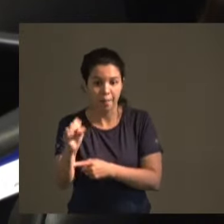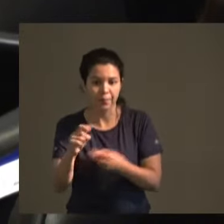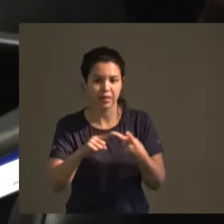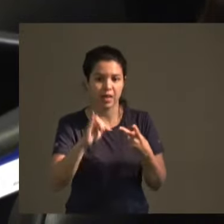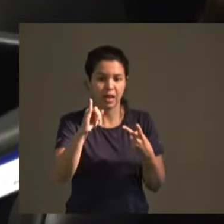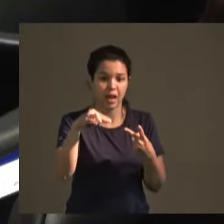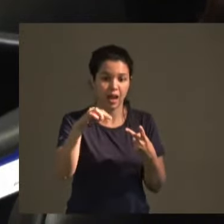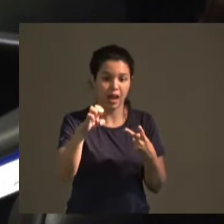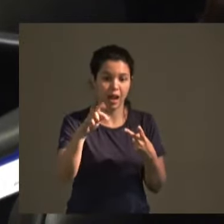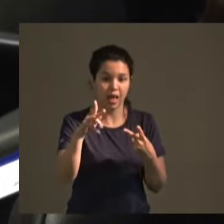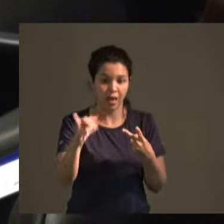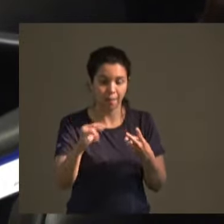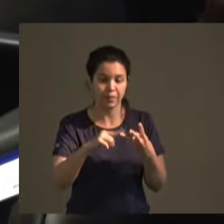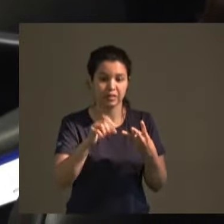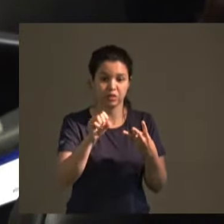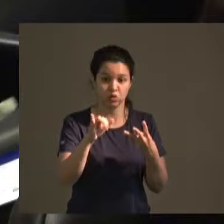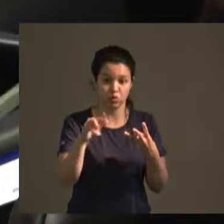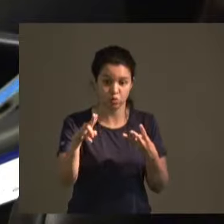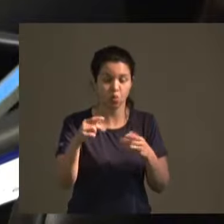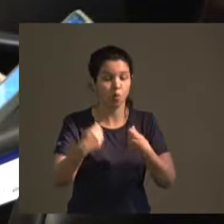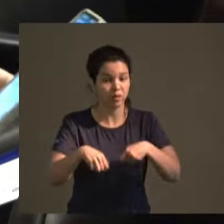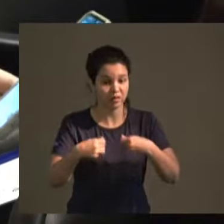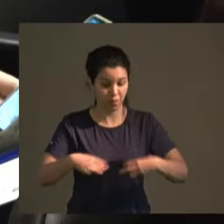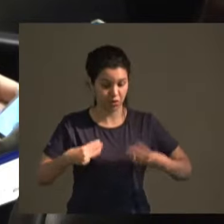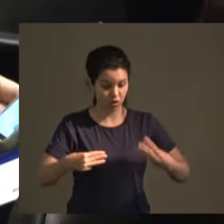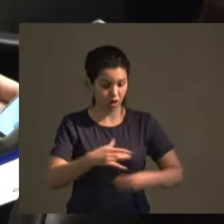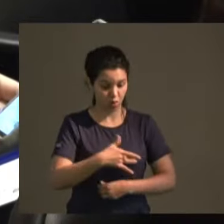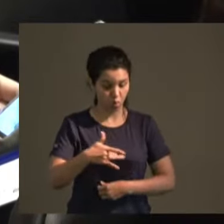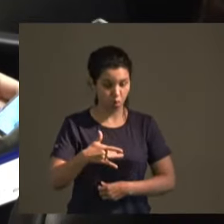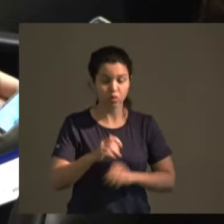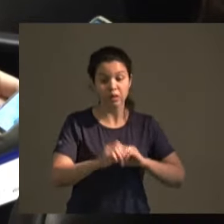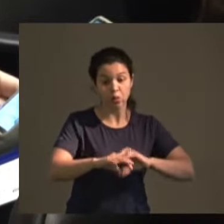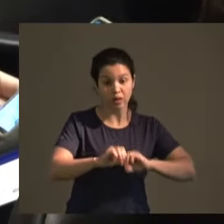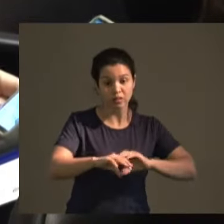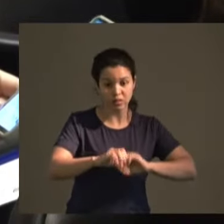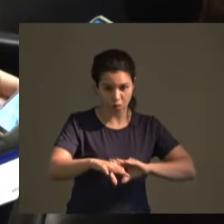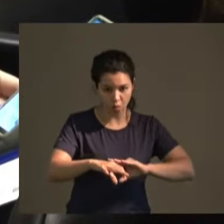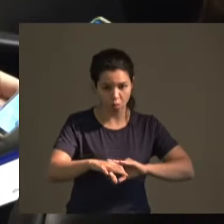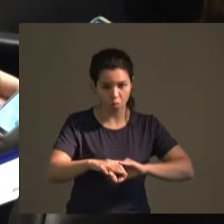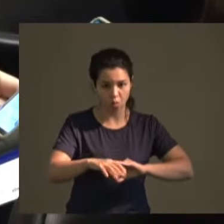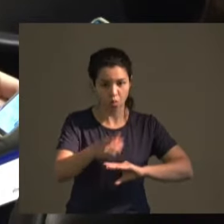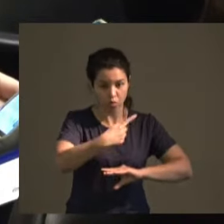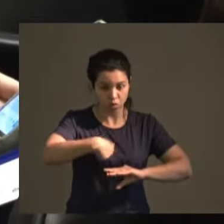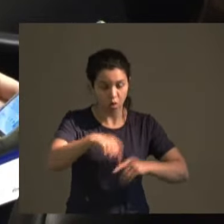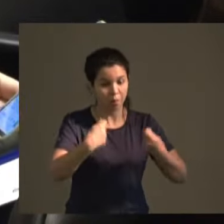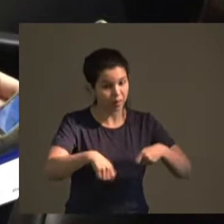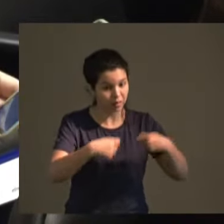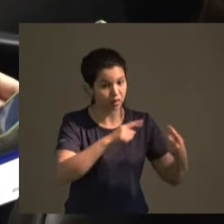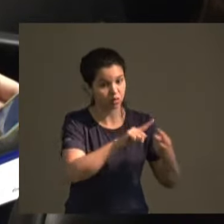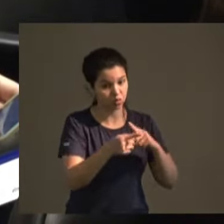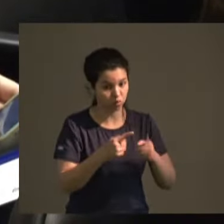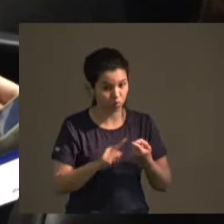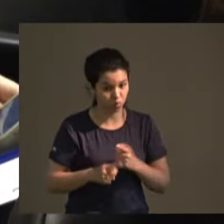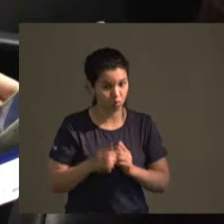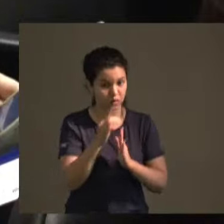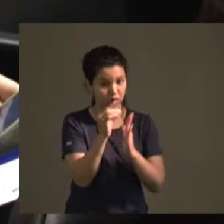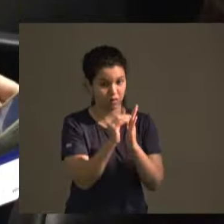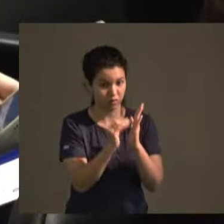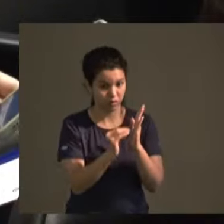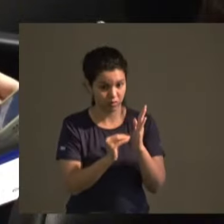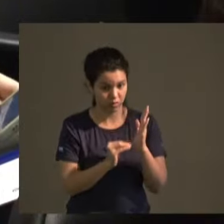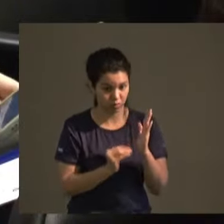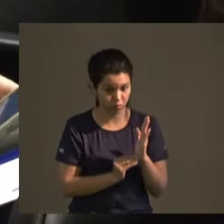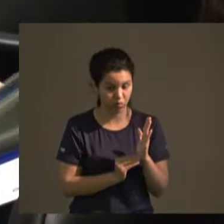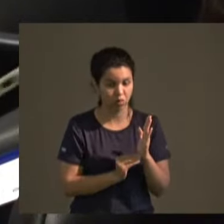Ministério da Educação, para que a gente possa trabalhar as diretrizes curriculares nacionais, Anderson, que balizam a criação desses